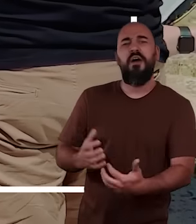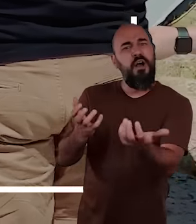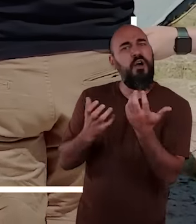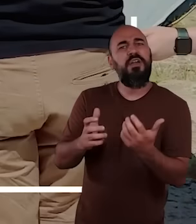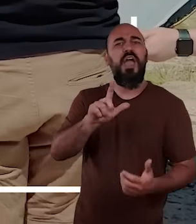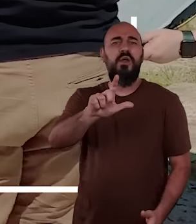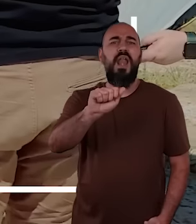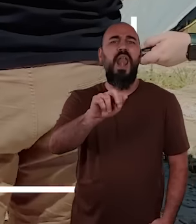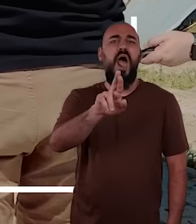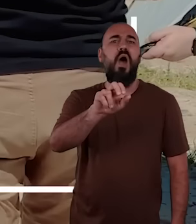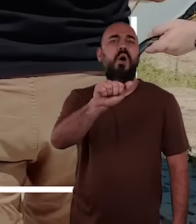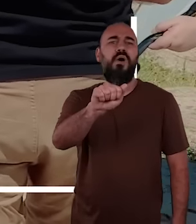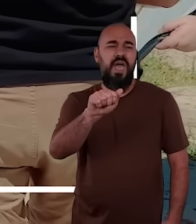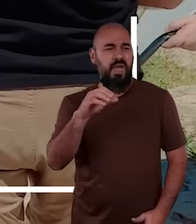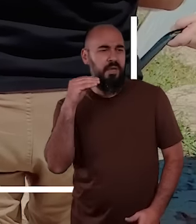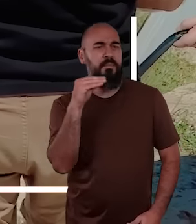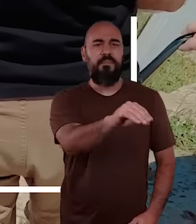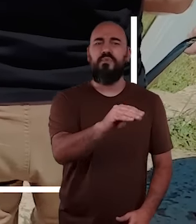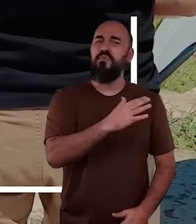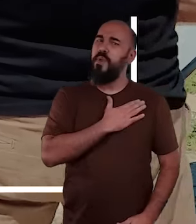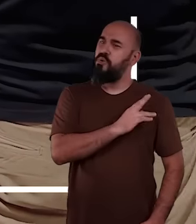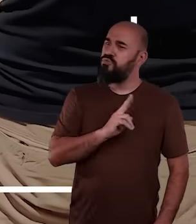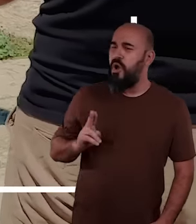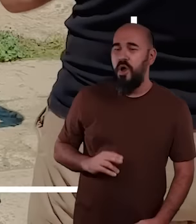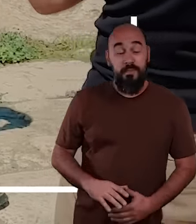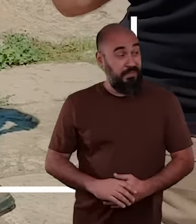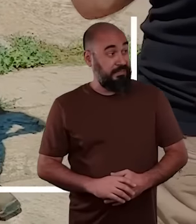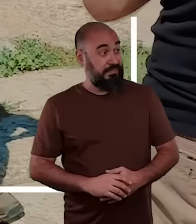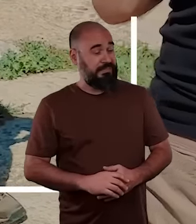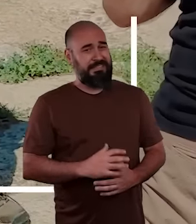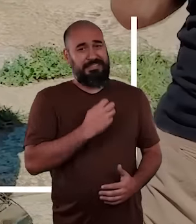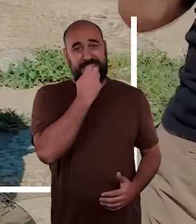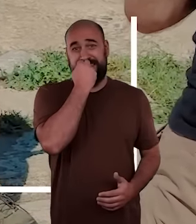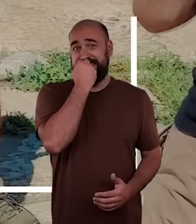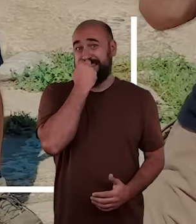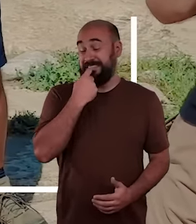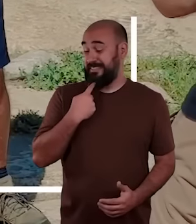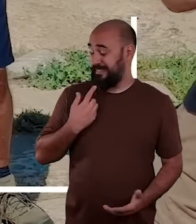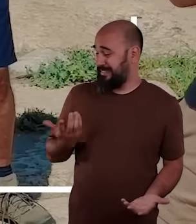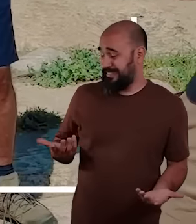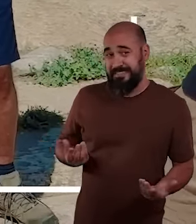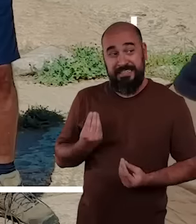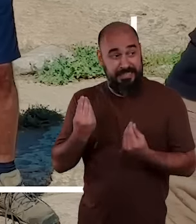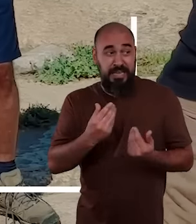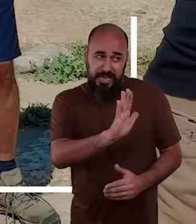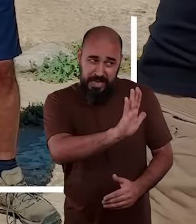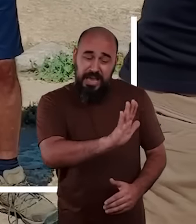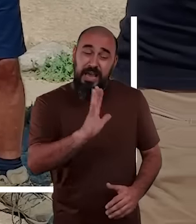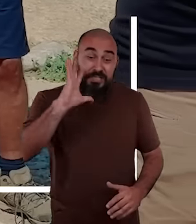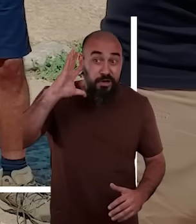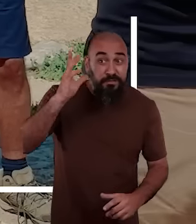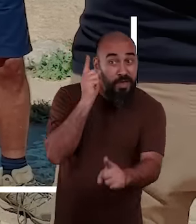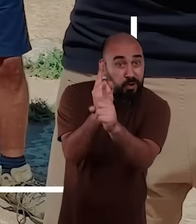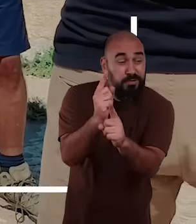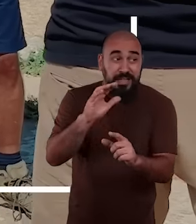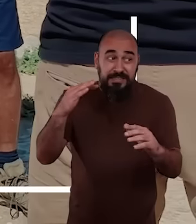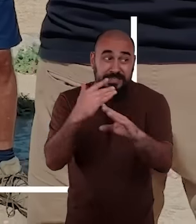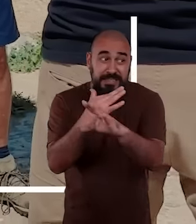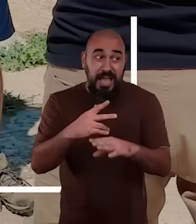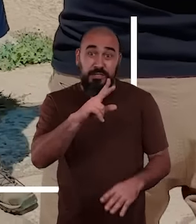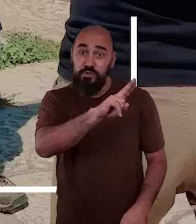também quero uma Laurópolis. Quando que eu terei? Eu acho que eu deveria ter omitido essa informação. Eu vou arrumar uma cidade para você, meu bem. Pode deixar que eu vou